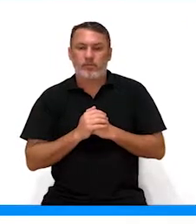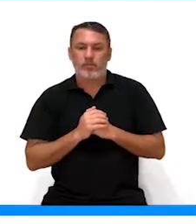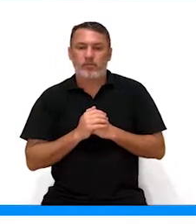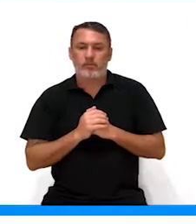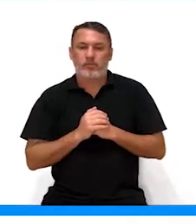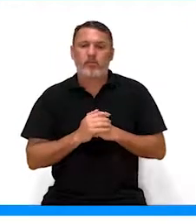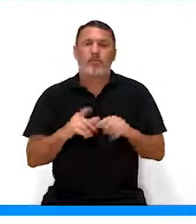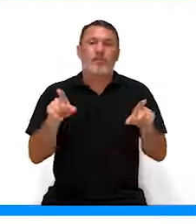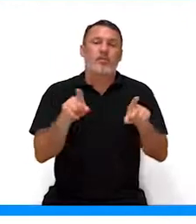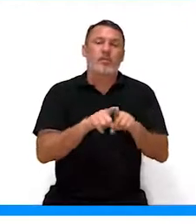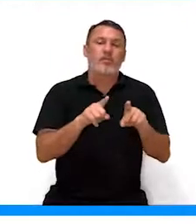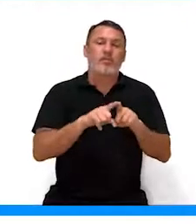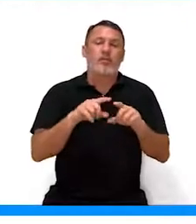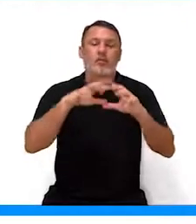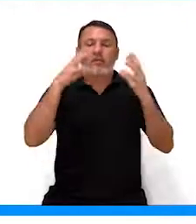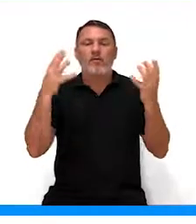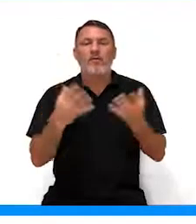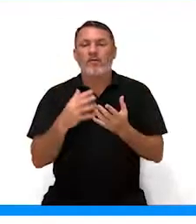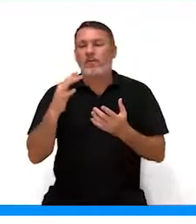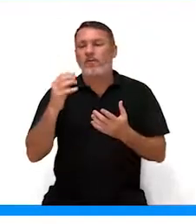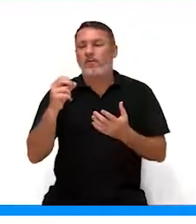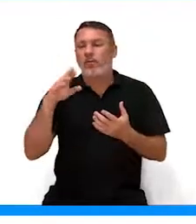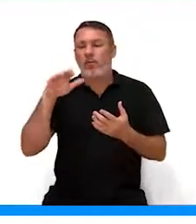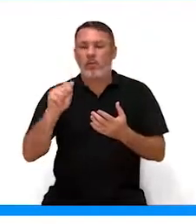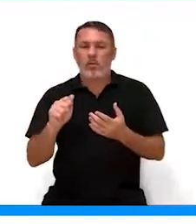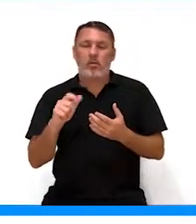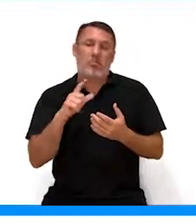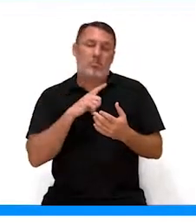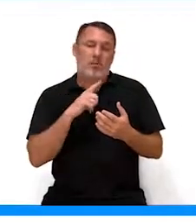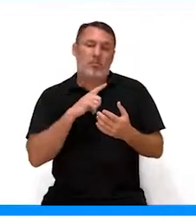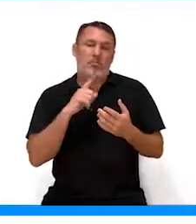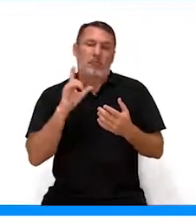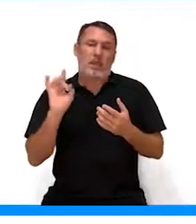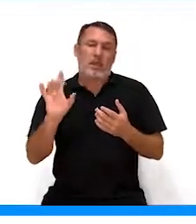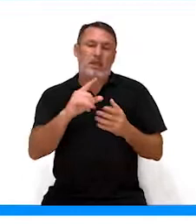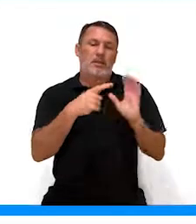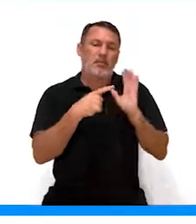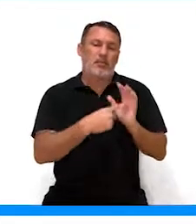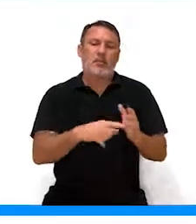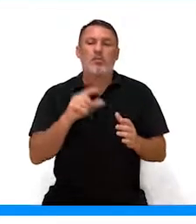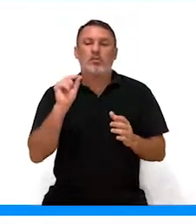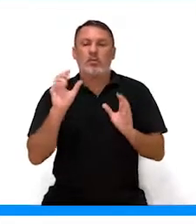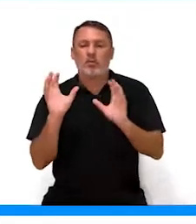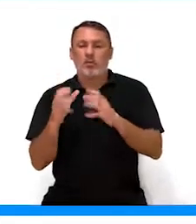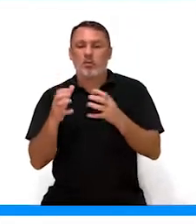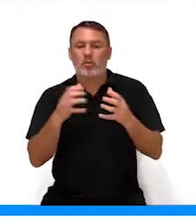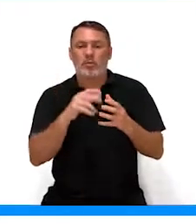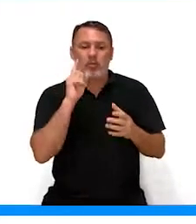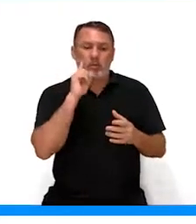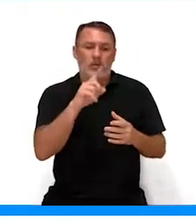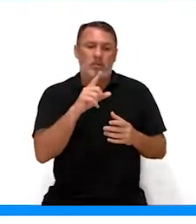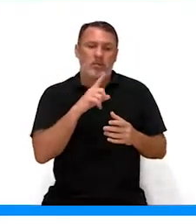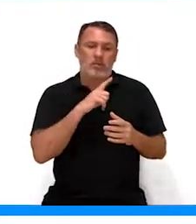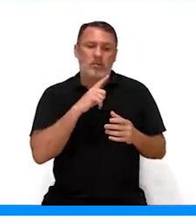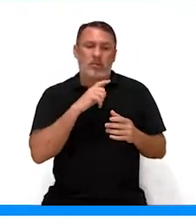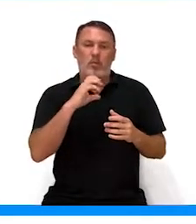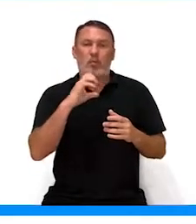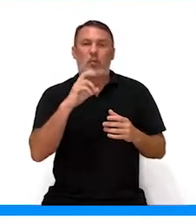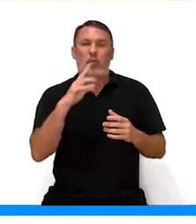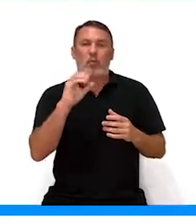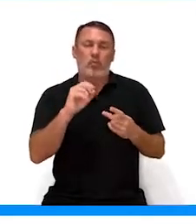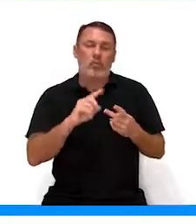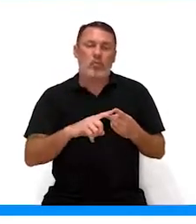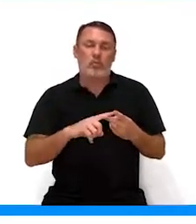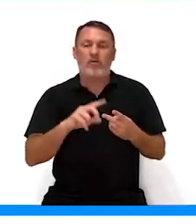não é. E quanto ao formato? A gente tem células que vão apresentar formato pavimentoso, que